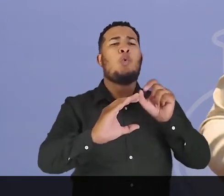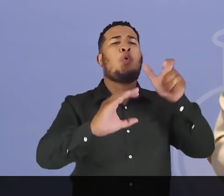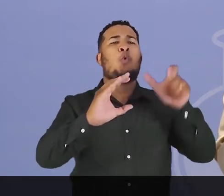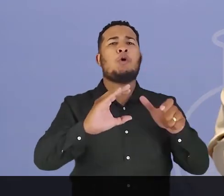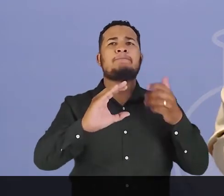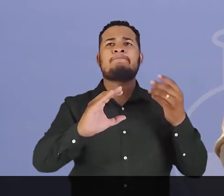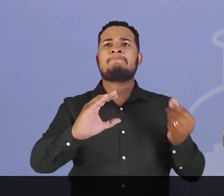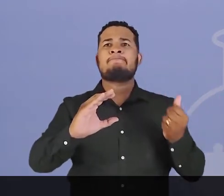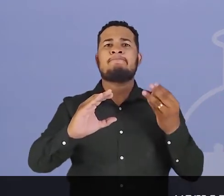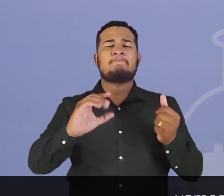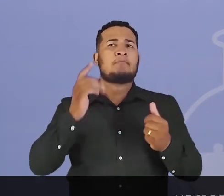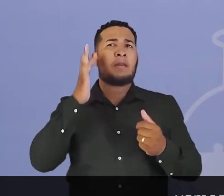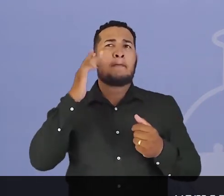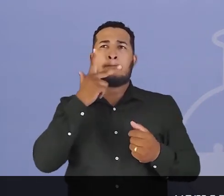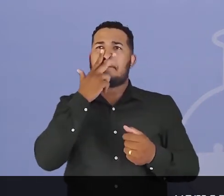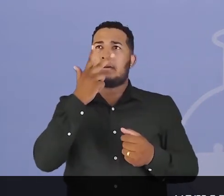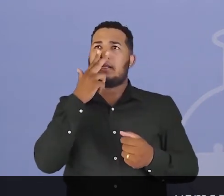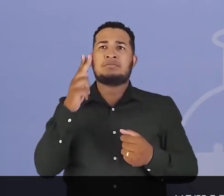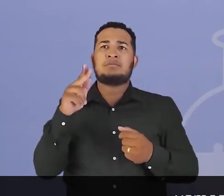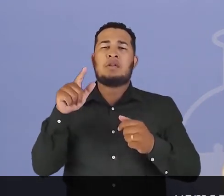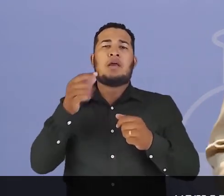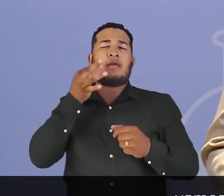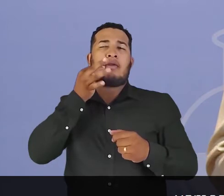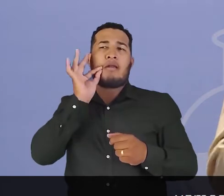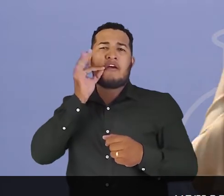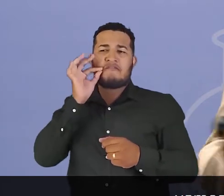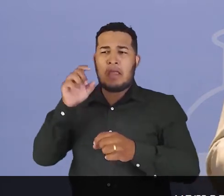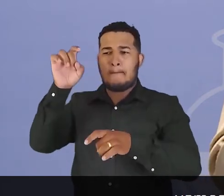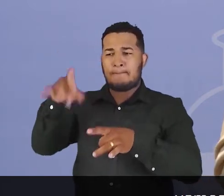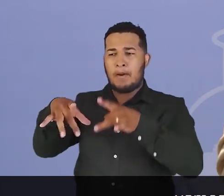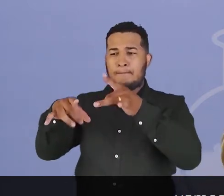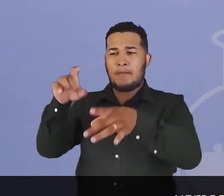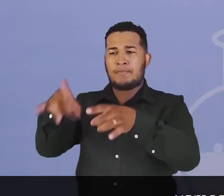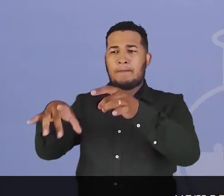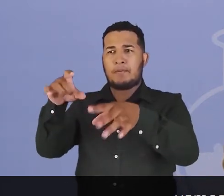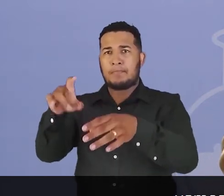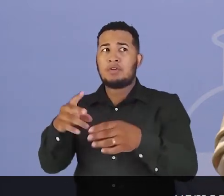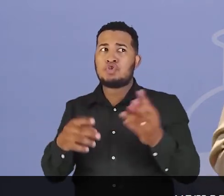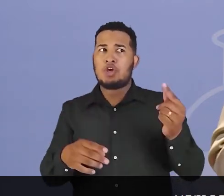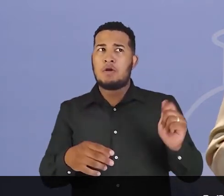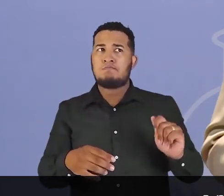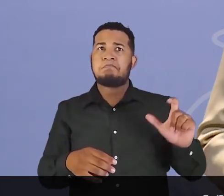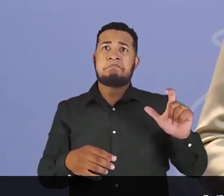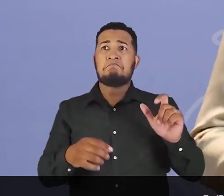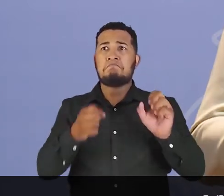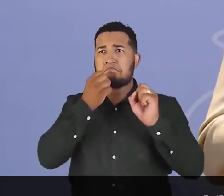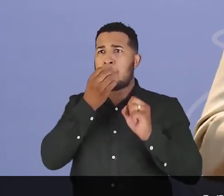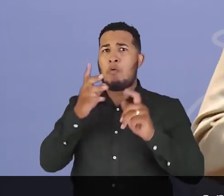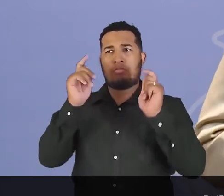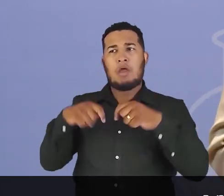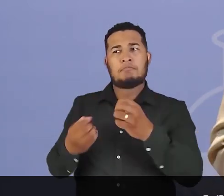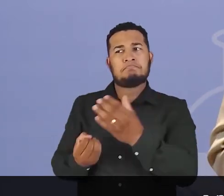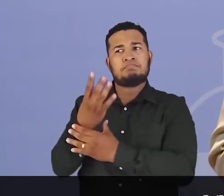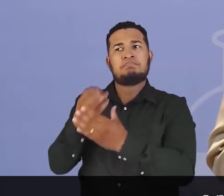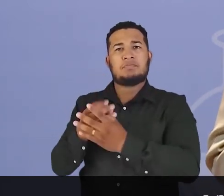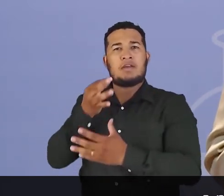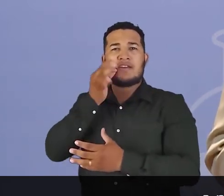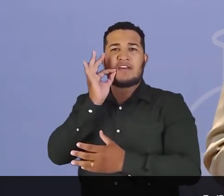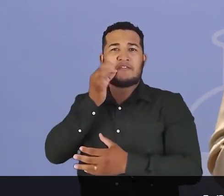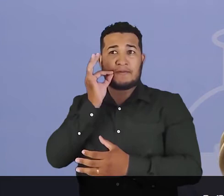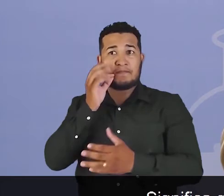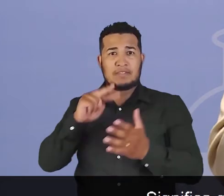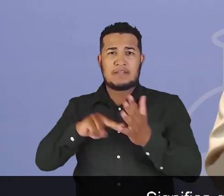investir em quê? Vamos imaginar que eu resolvi plantar aí uma lavoura de café. O preço do café está bom, vou plantar uma lavoura de